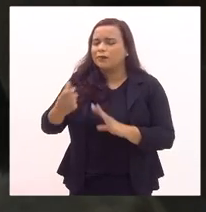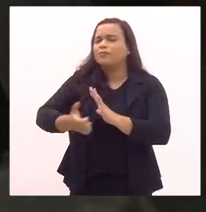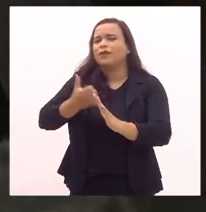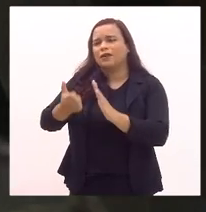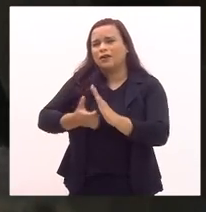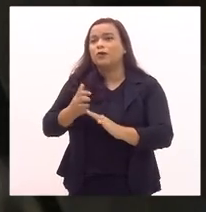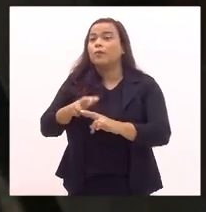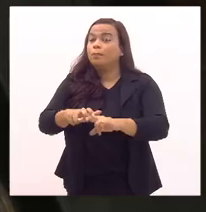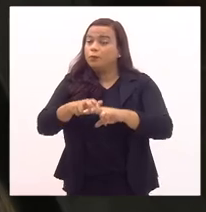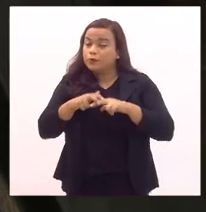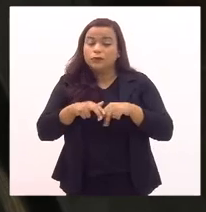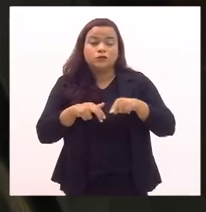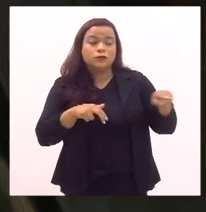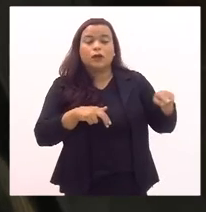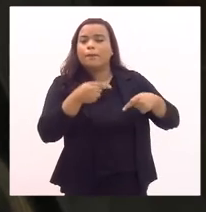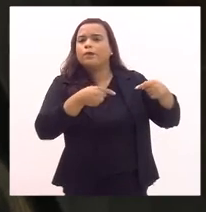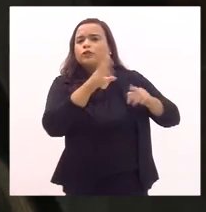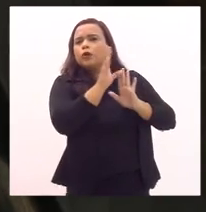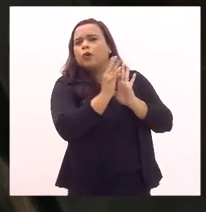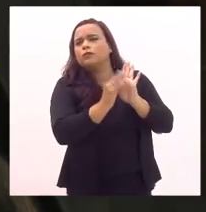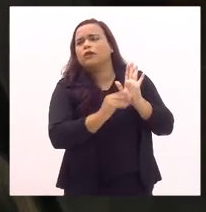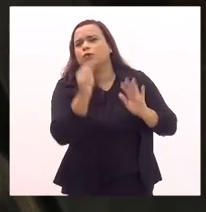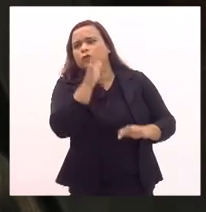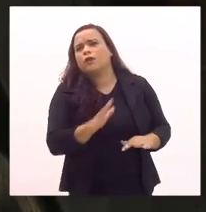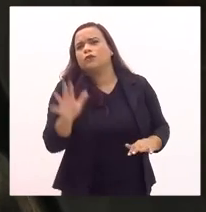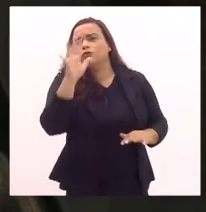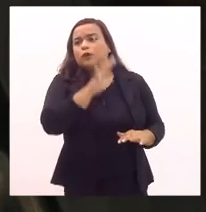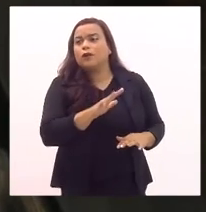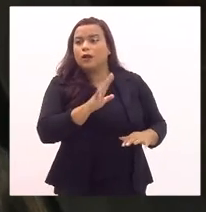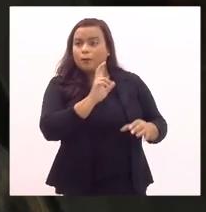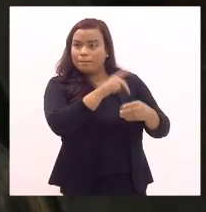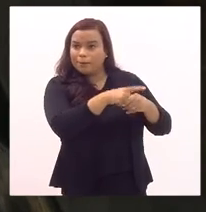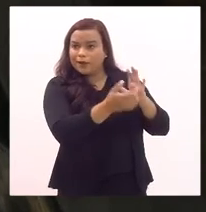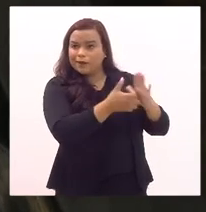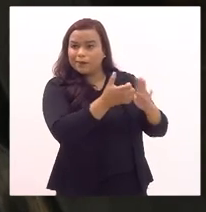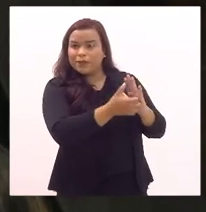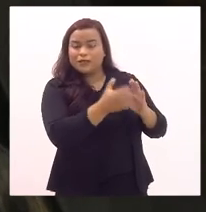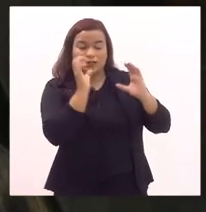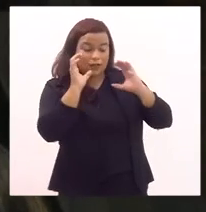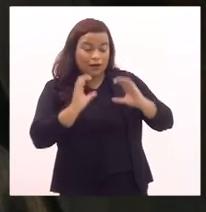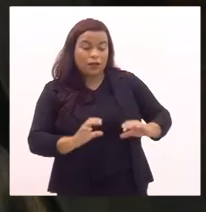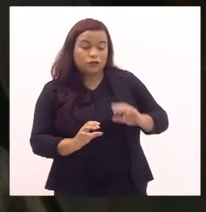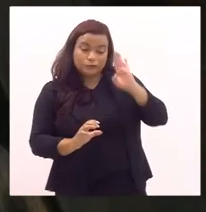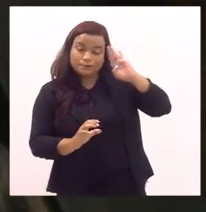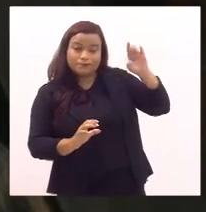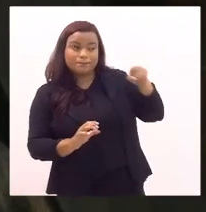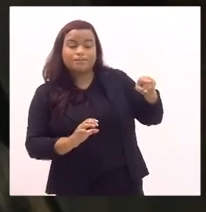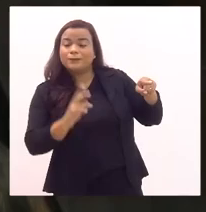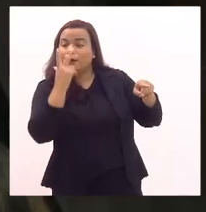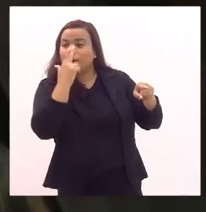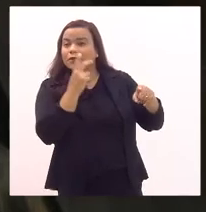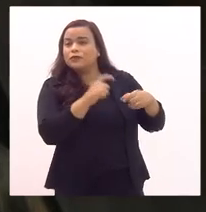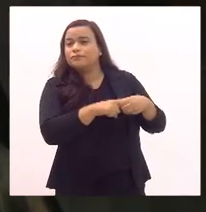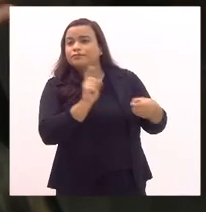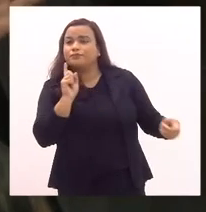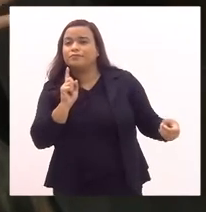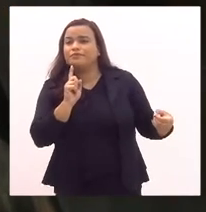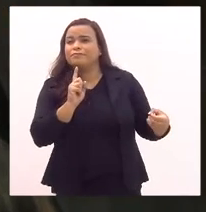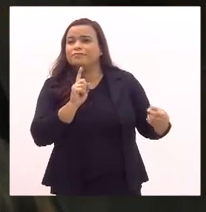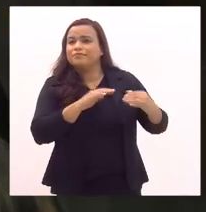com a supressão da política de conteúdo nacional que tem na pequena Petrobras Seu principal cliente isso se desmontou